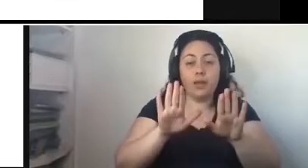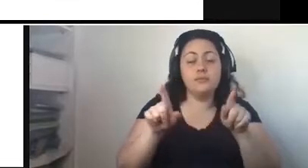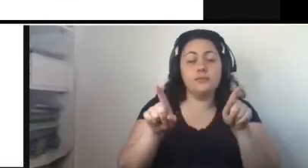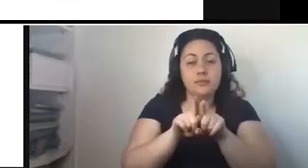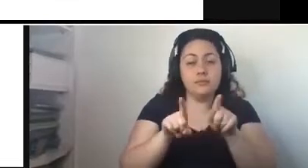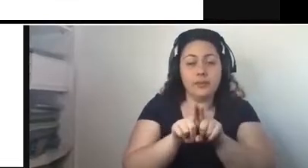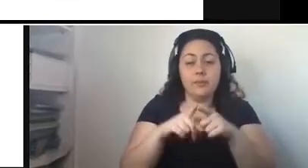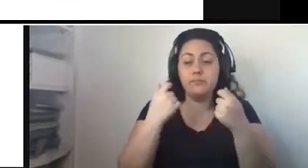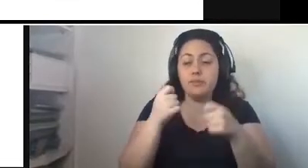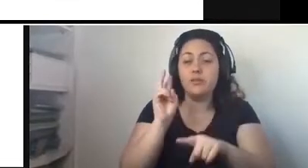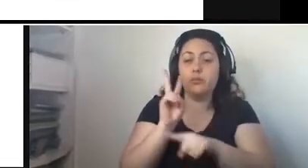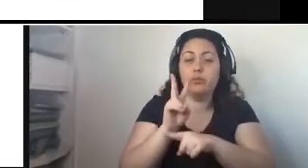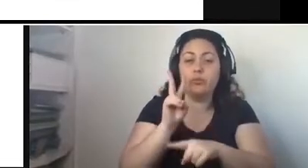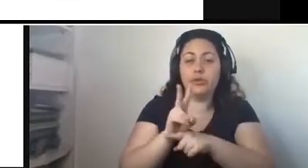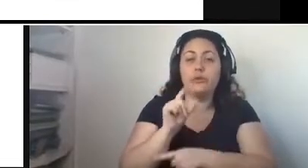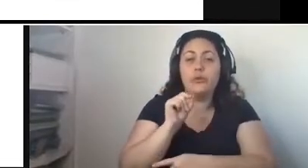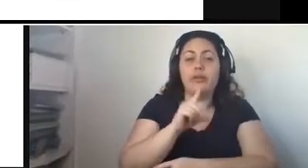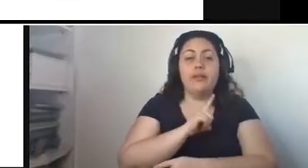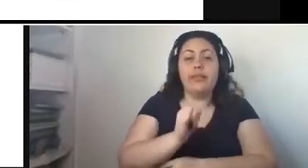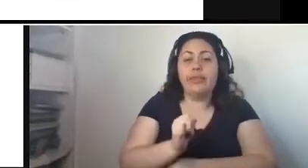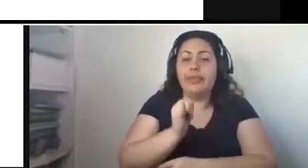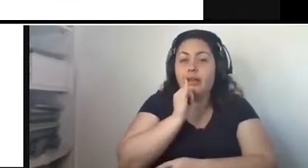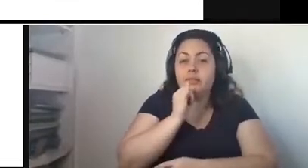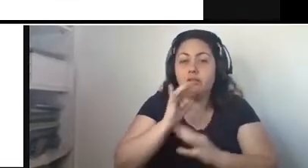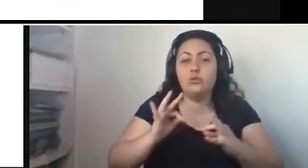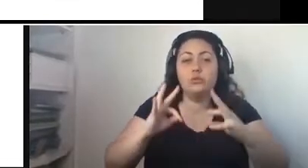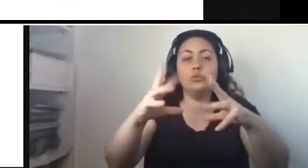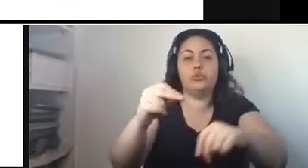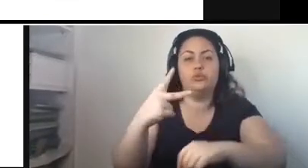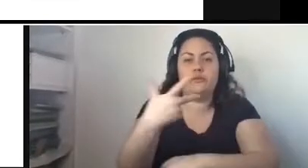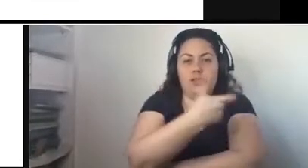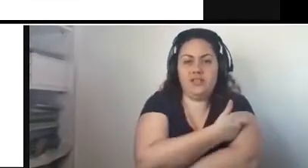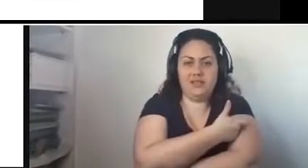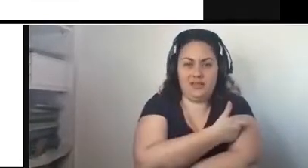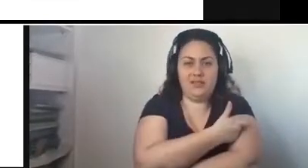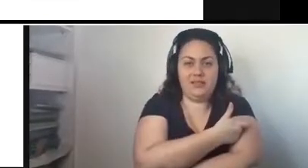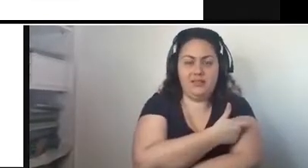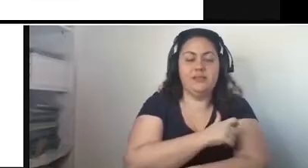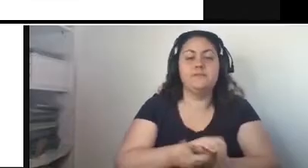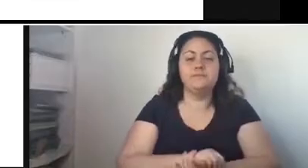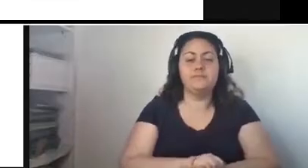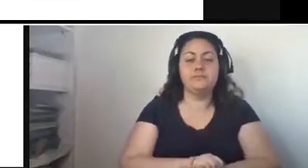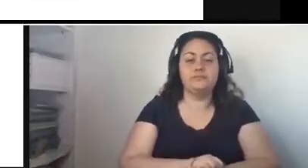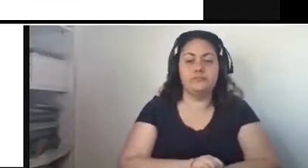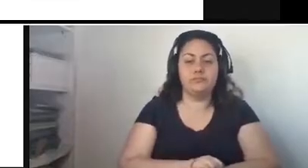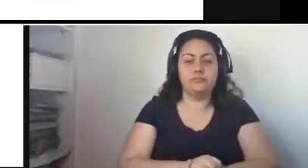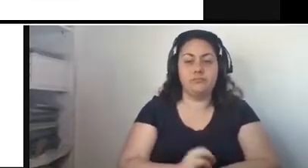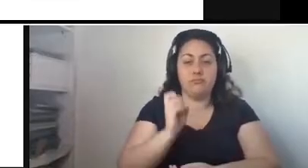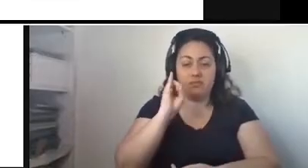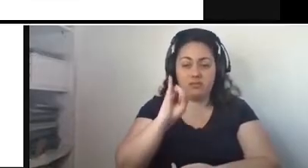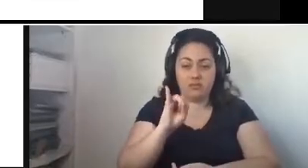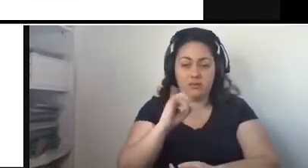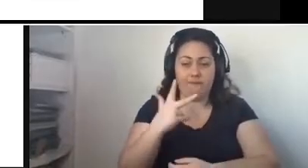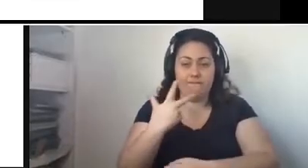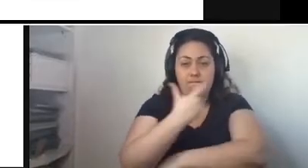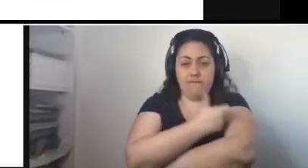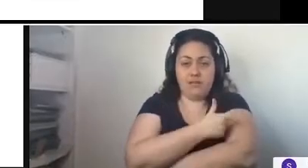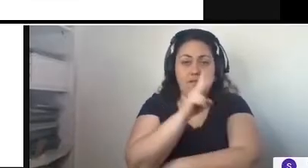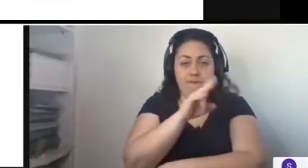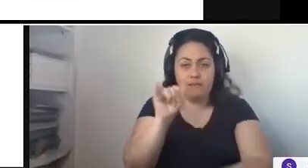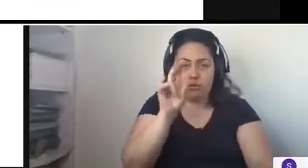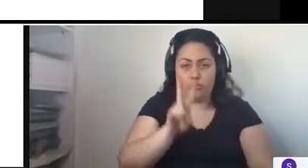cuidado em querer testar novamente todas as vacinas. Se a vacina vai ser utilizada numa